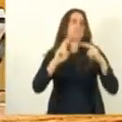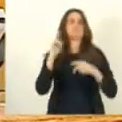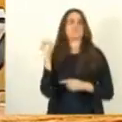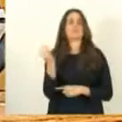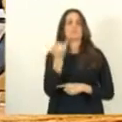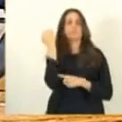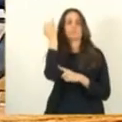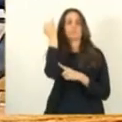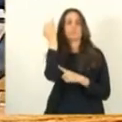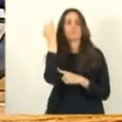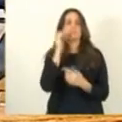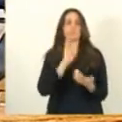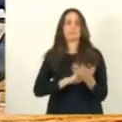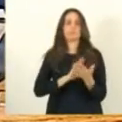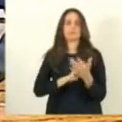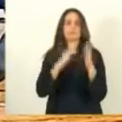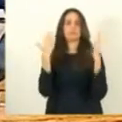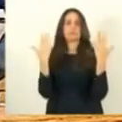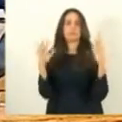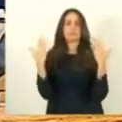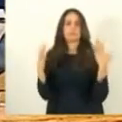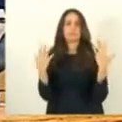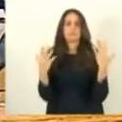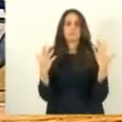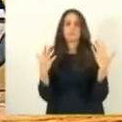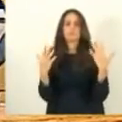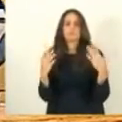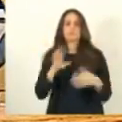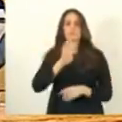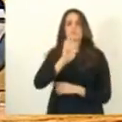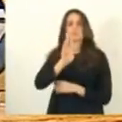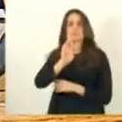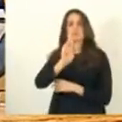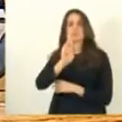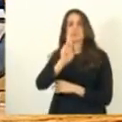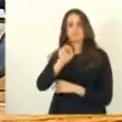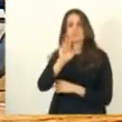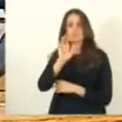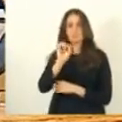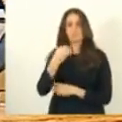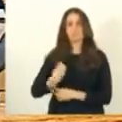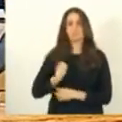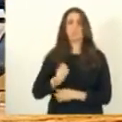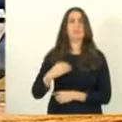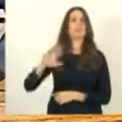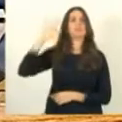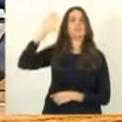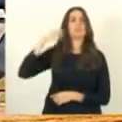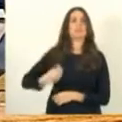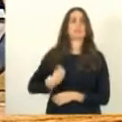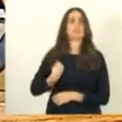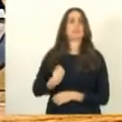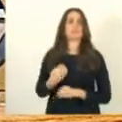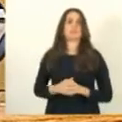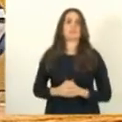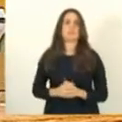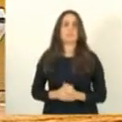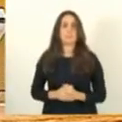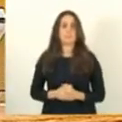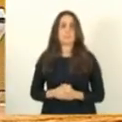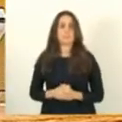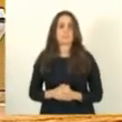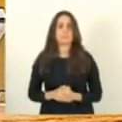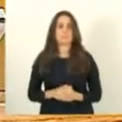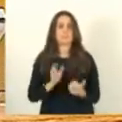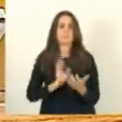muito. Quero parabenizar o nosso querido Bruno, que se faz presente. Cadê o Bruno, que está por aí?